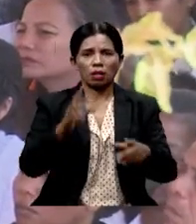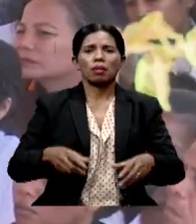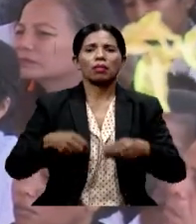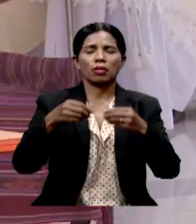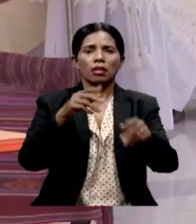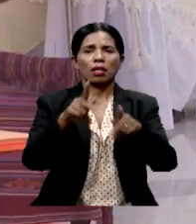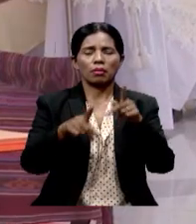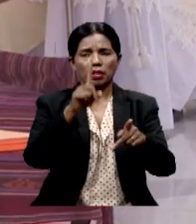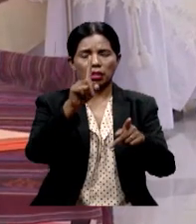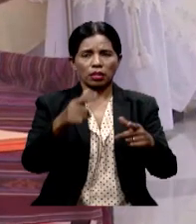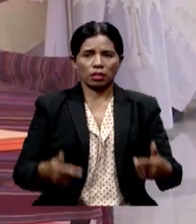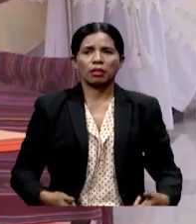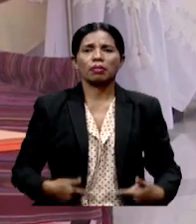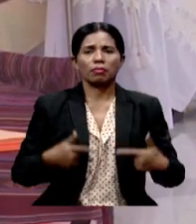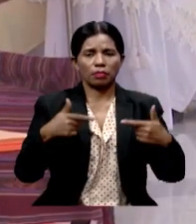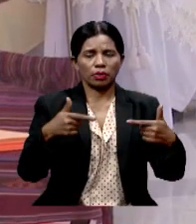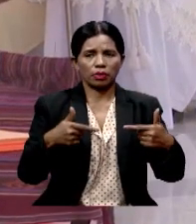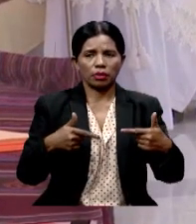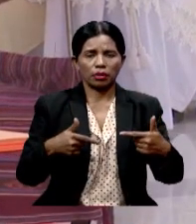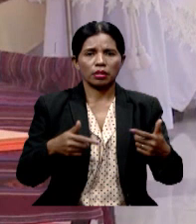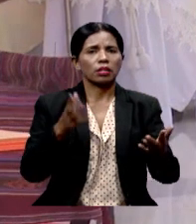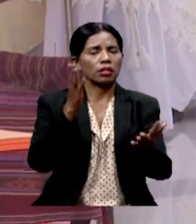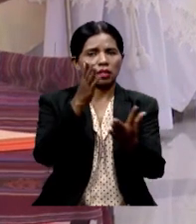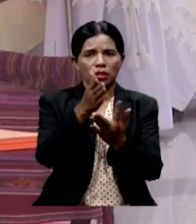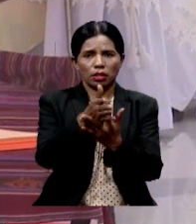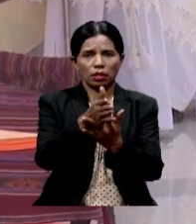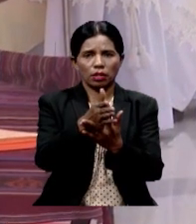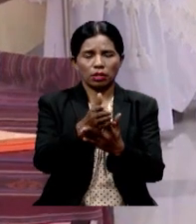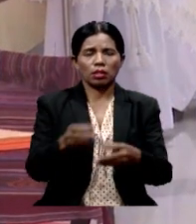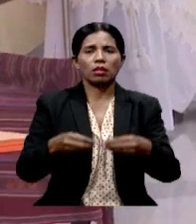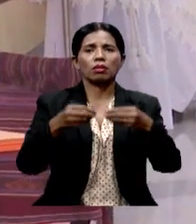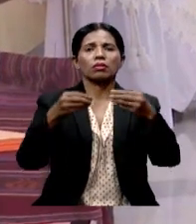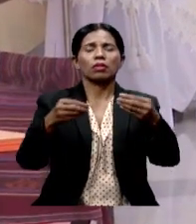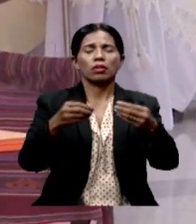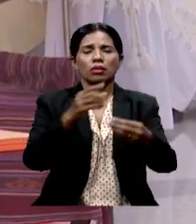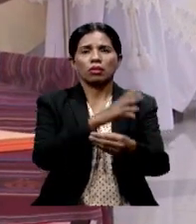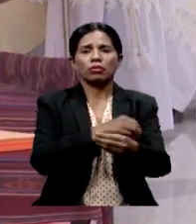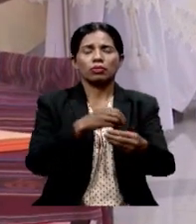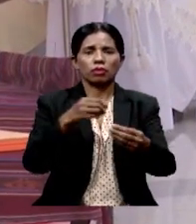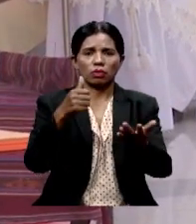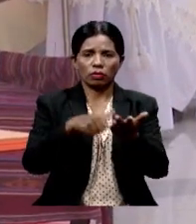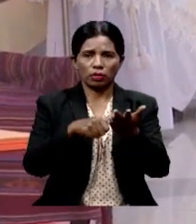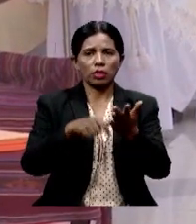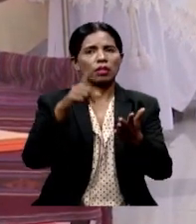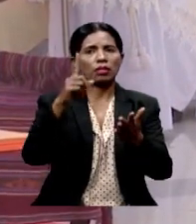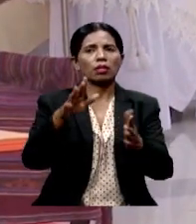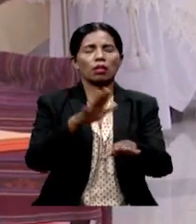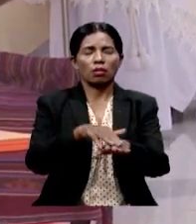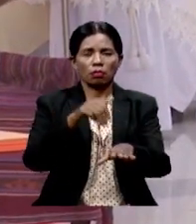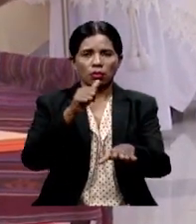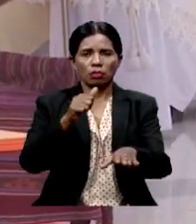e é mais da niamores, nia tama, ori fo convite ida, nia bolo, ba missão